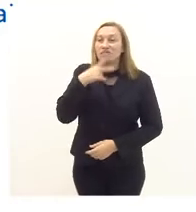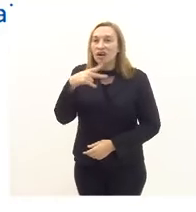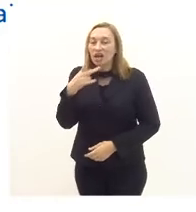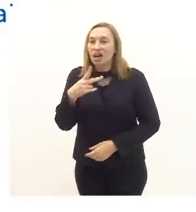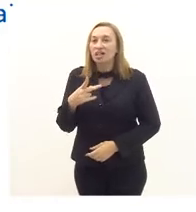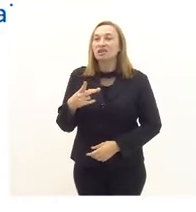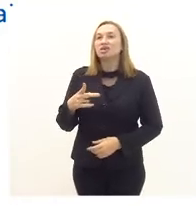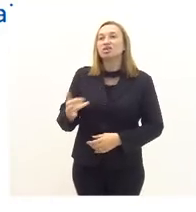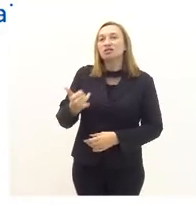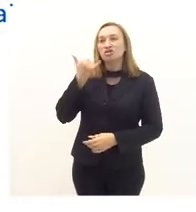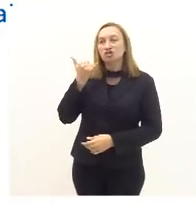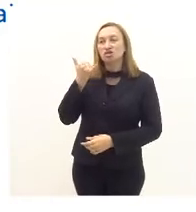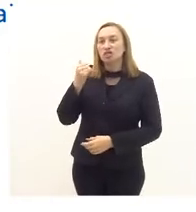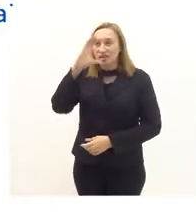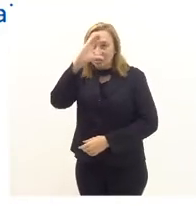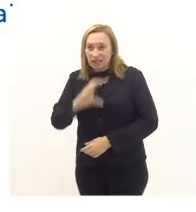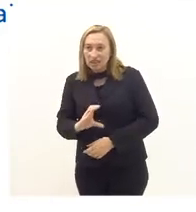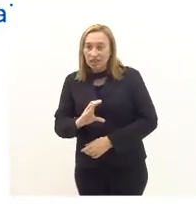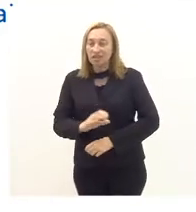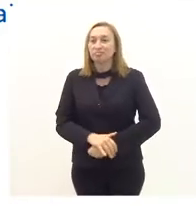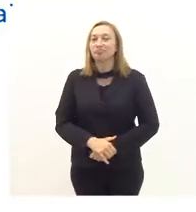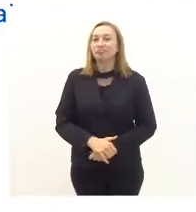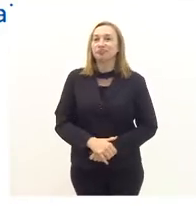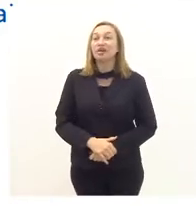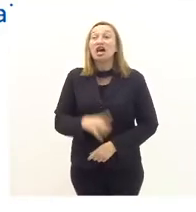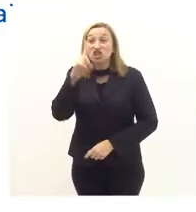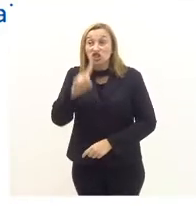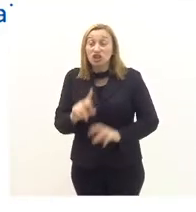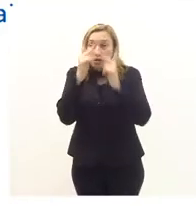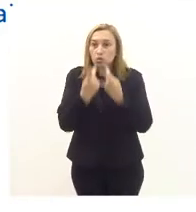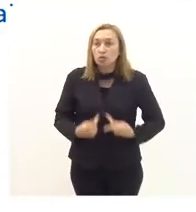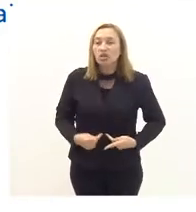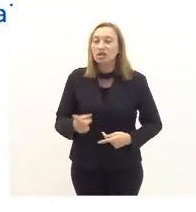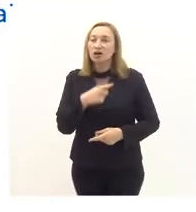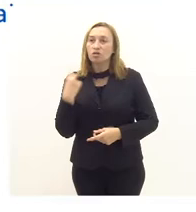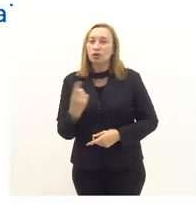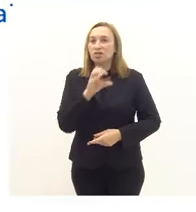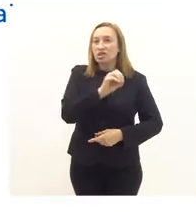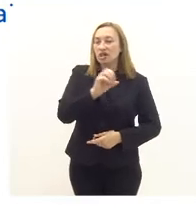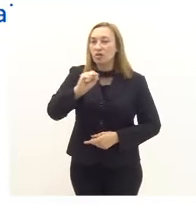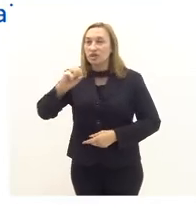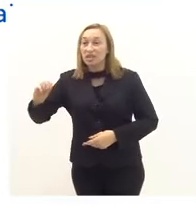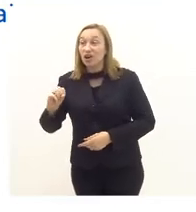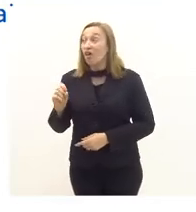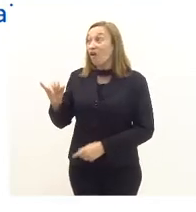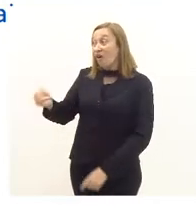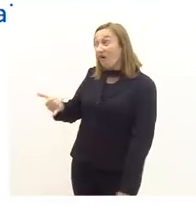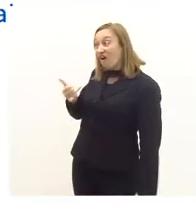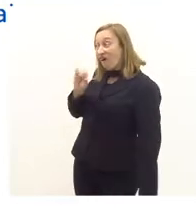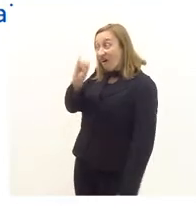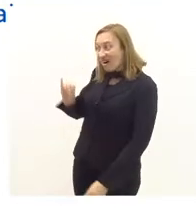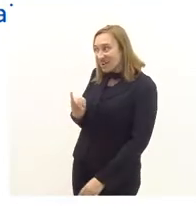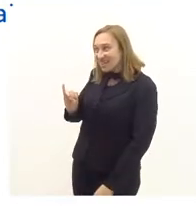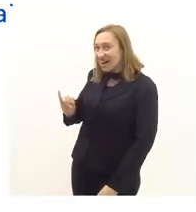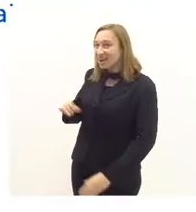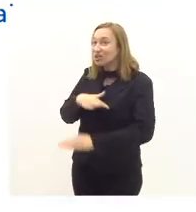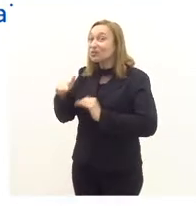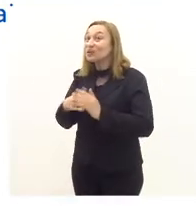gente tem o Disque Cidadania, né, e Direitos Humanos, que é o nosso 0800. Alô, galera do Disque, que está aí